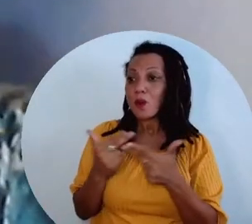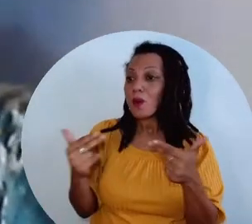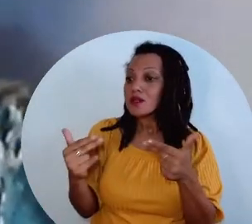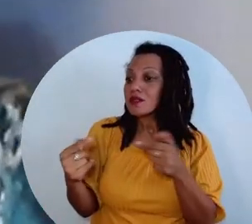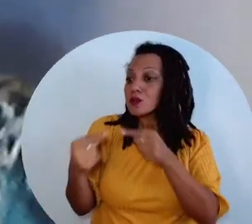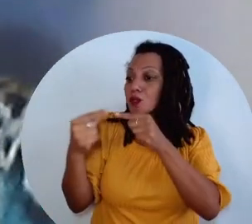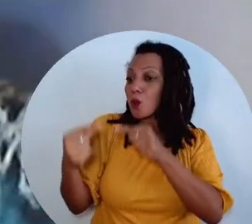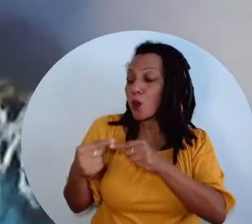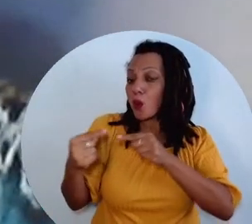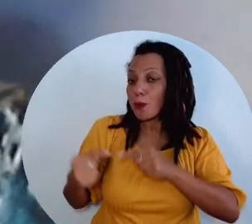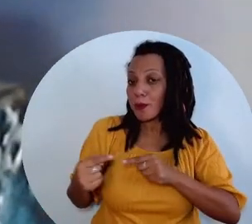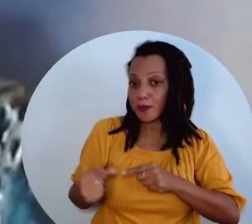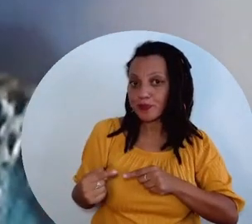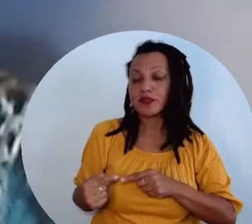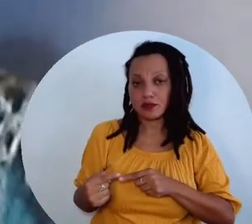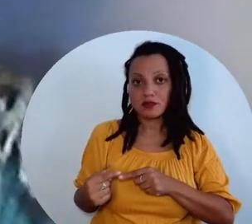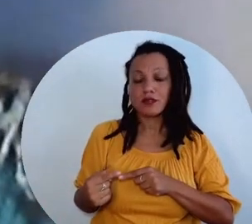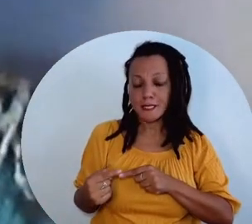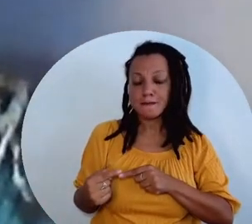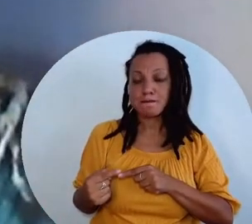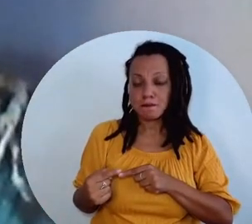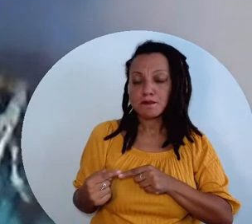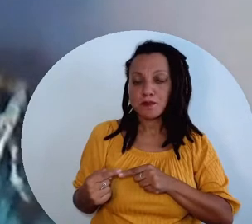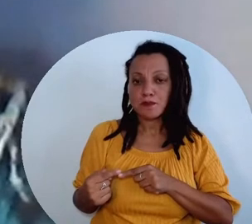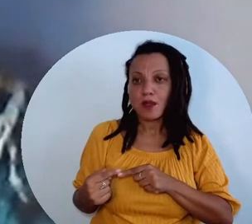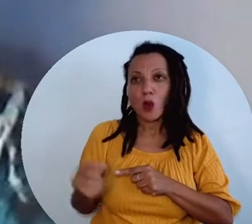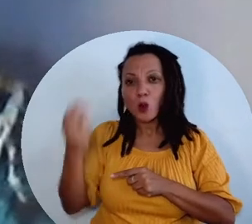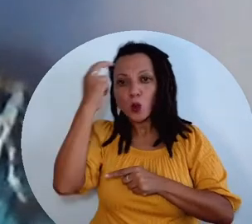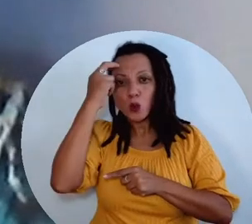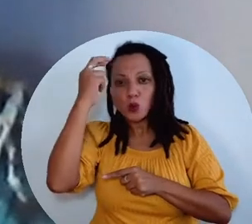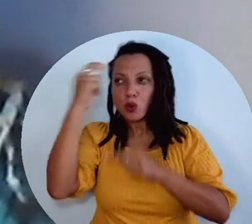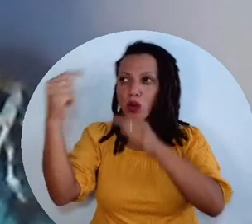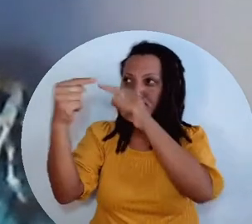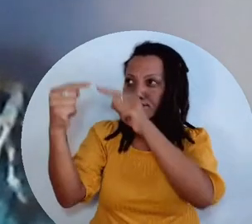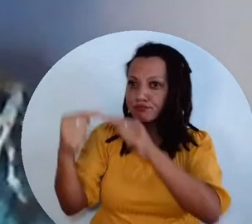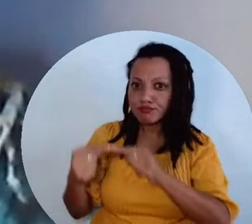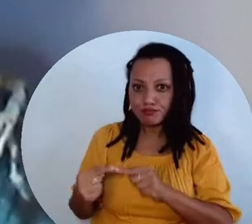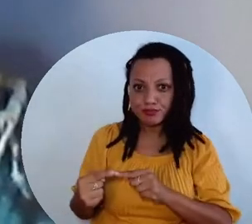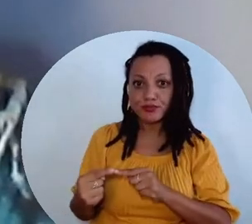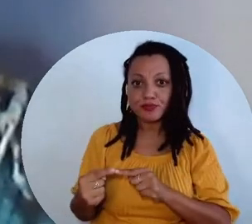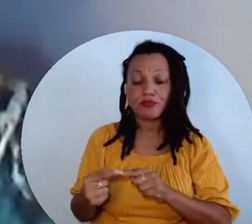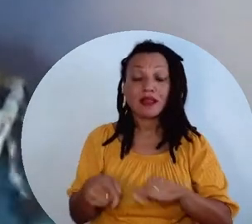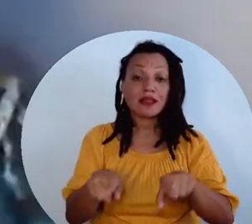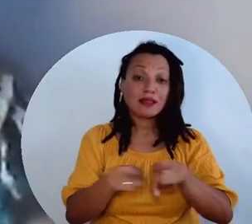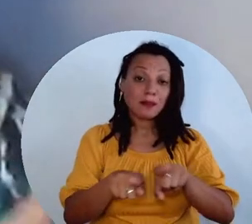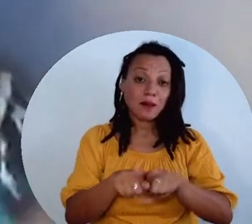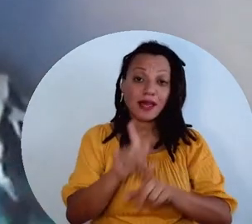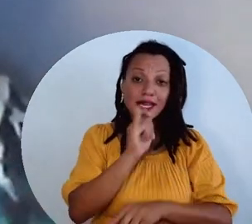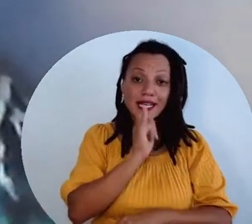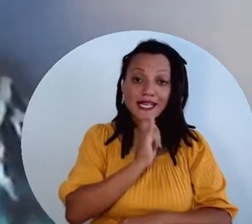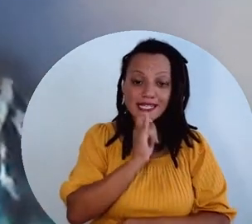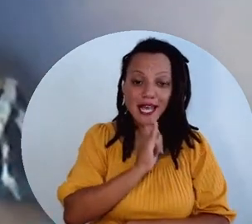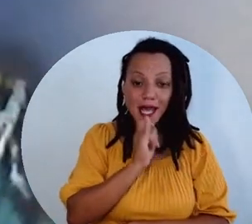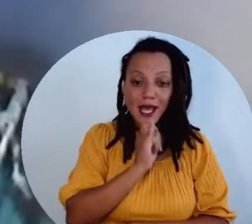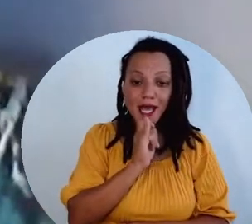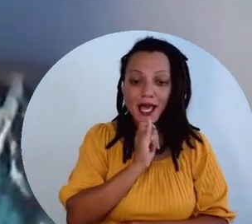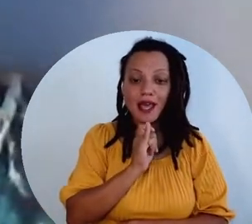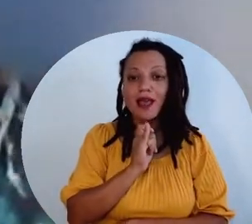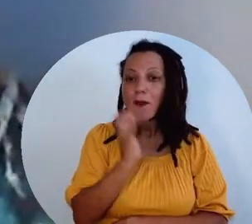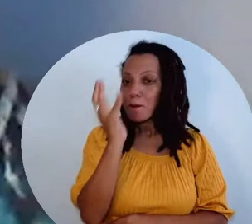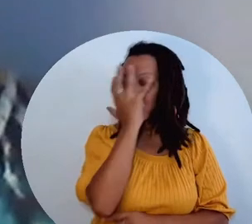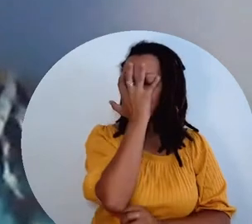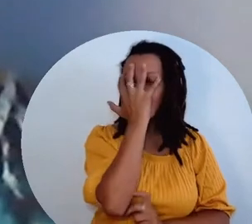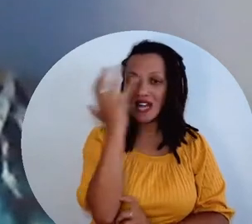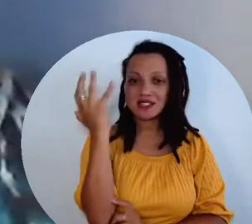pontos comuns, pontos de interseção entre essas culturas africanas. E a gente pode usar, por exemplo, o exemplo